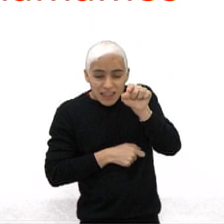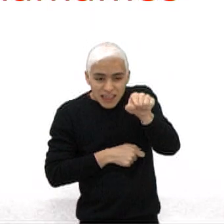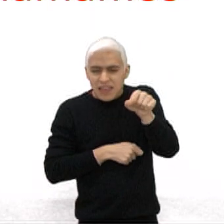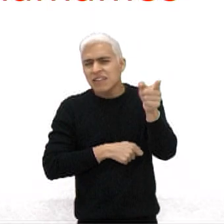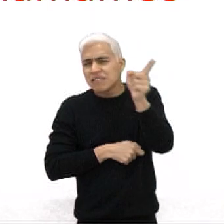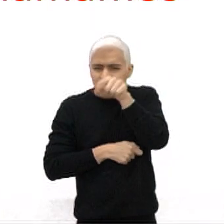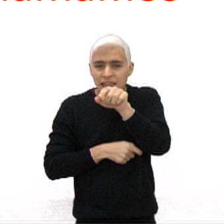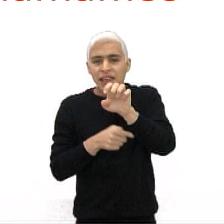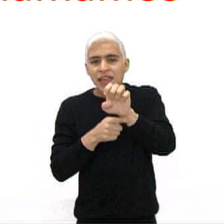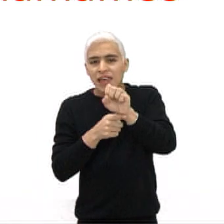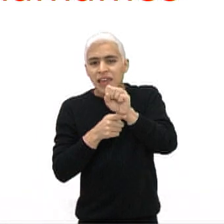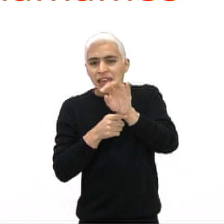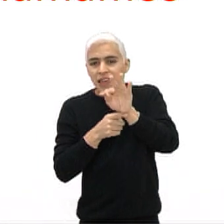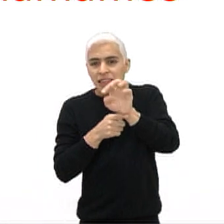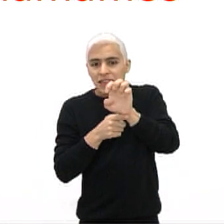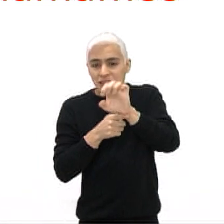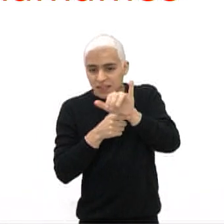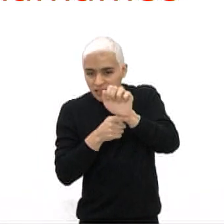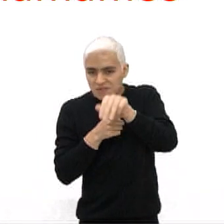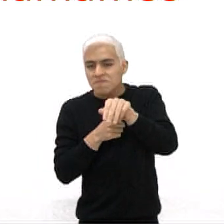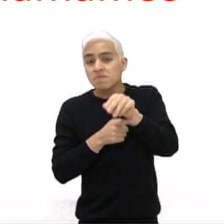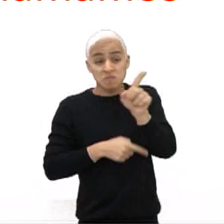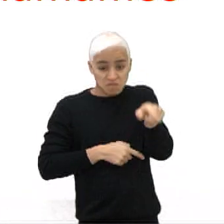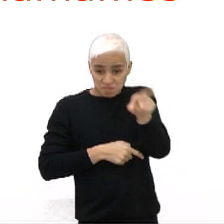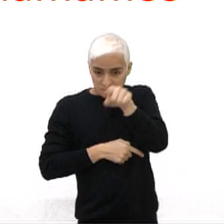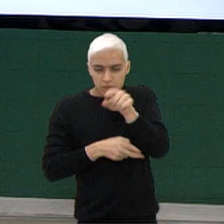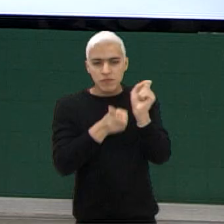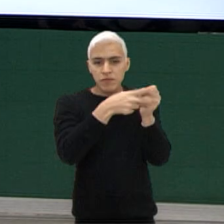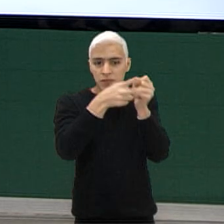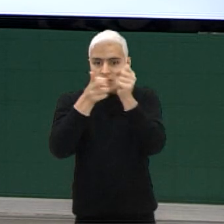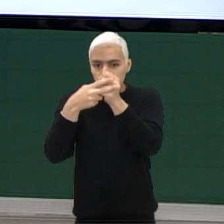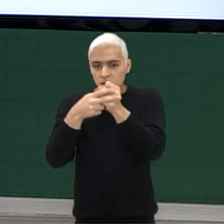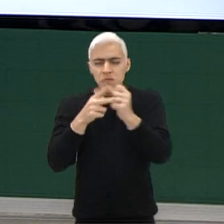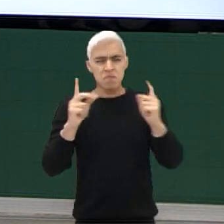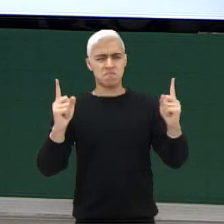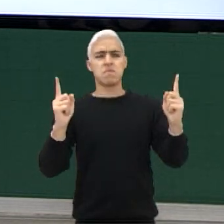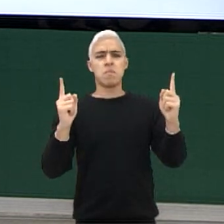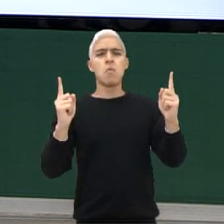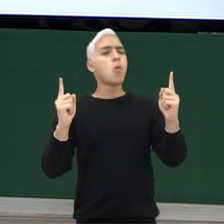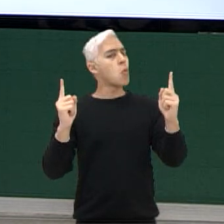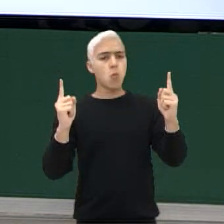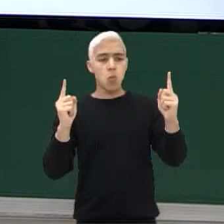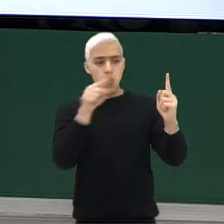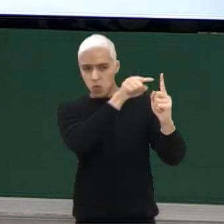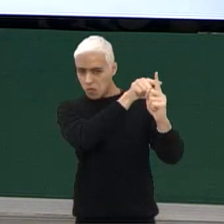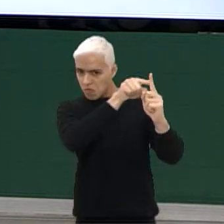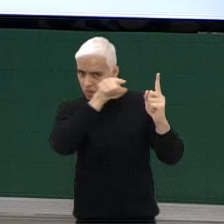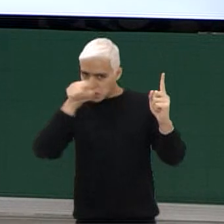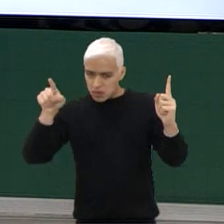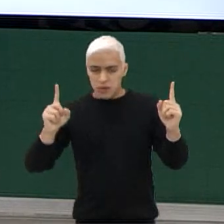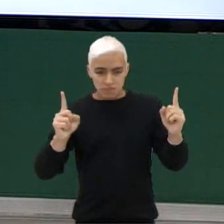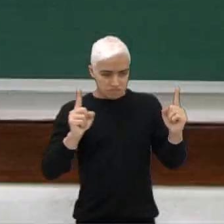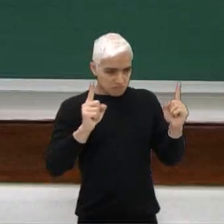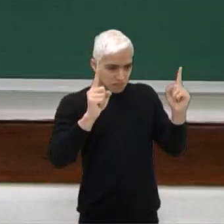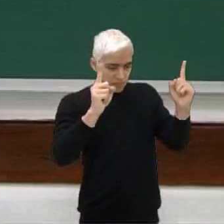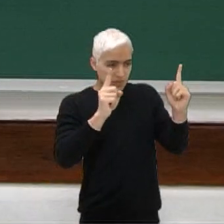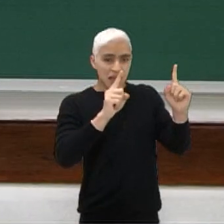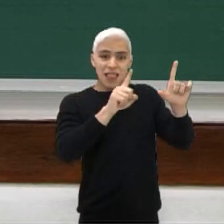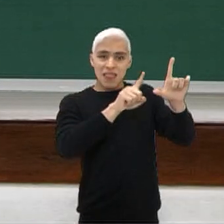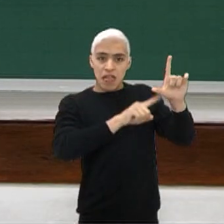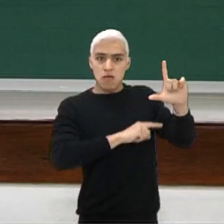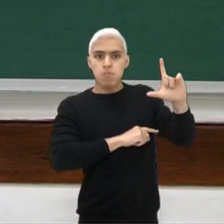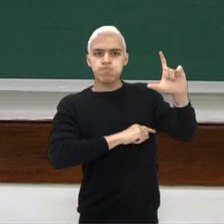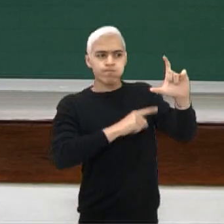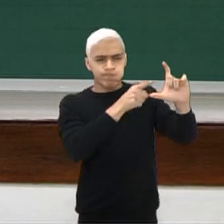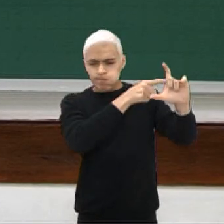Olha só, como eu tenho dois verbos em um único período, que é mesmo período, aquilo que vai da letra